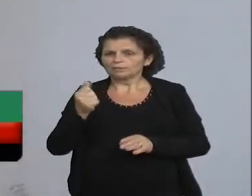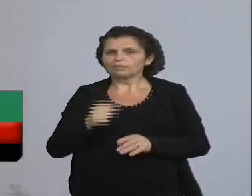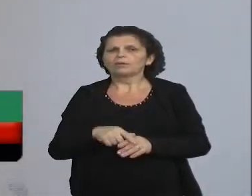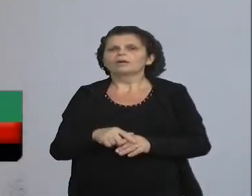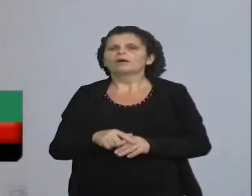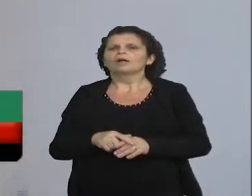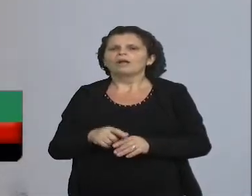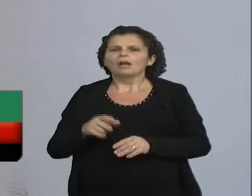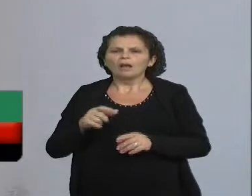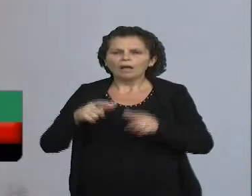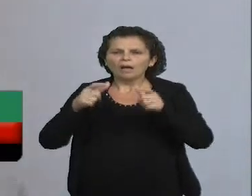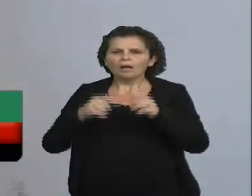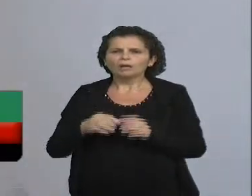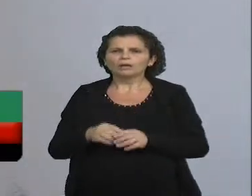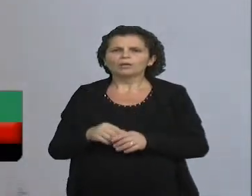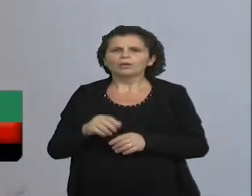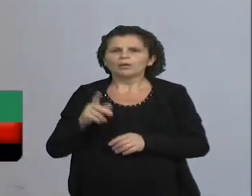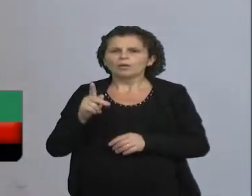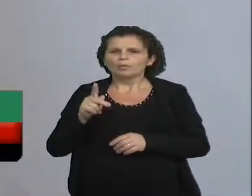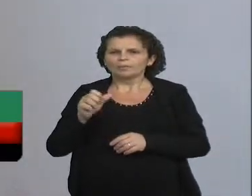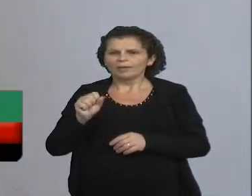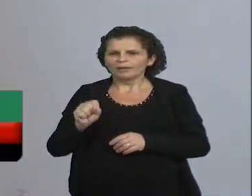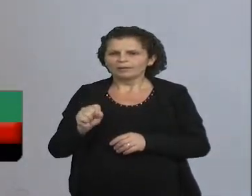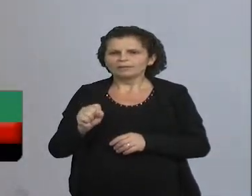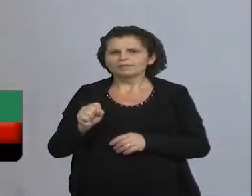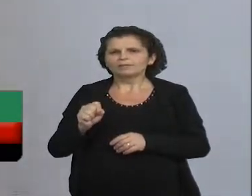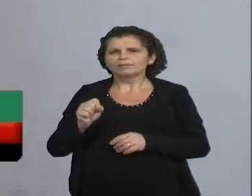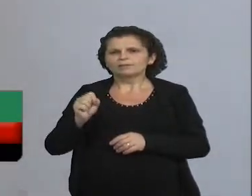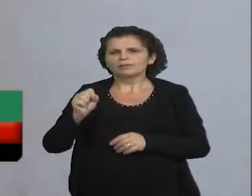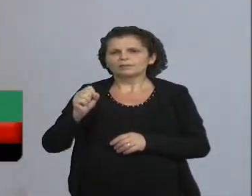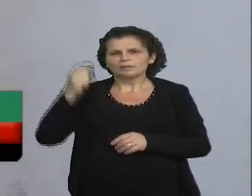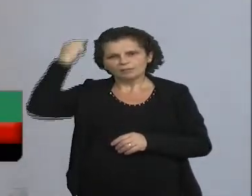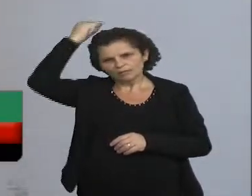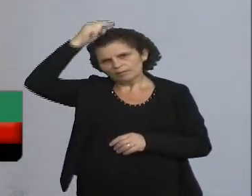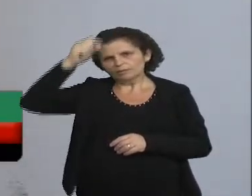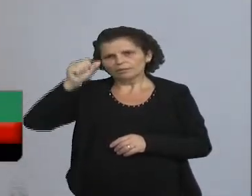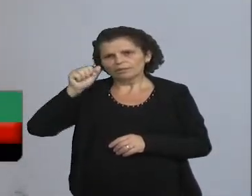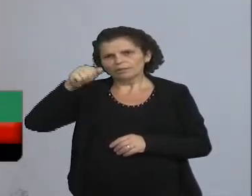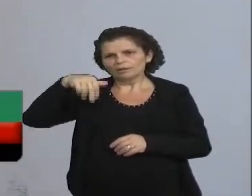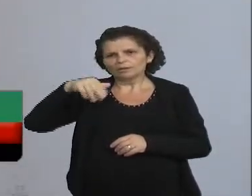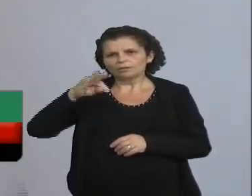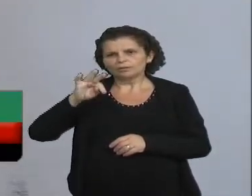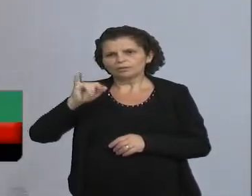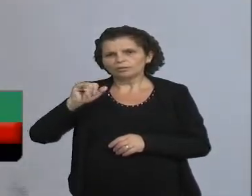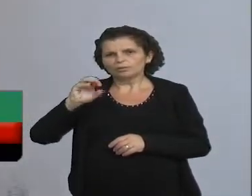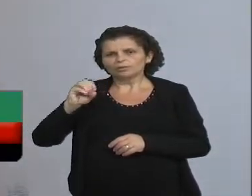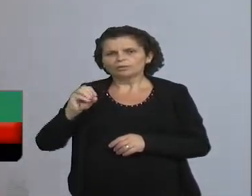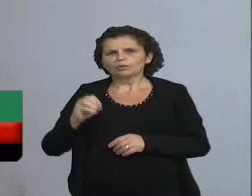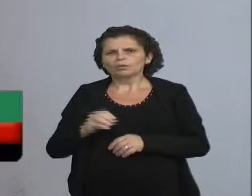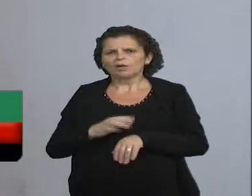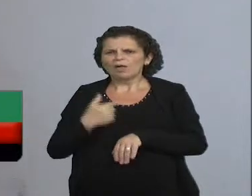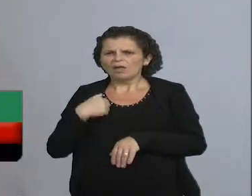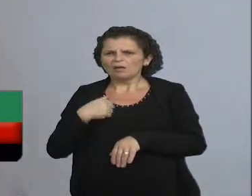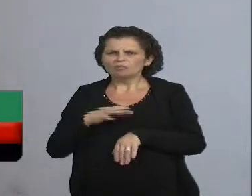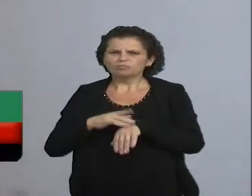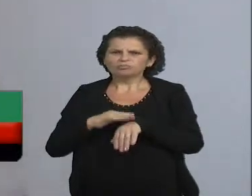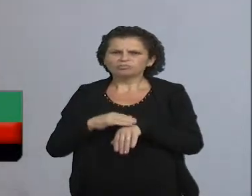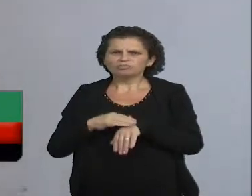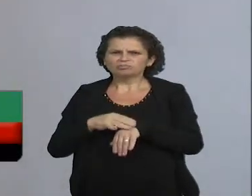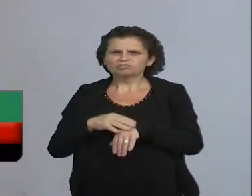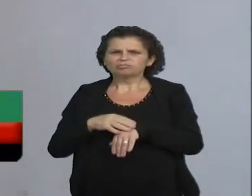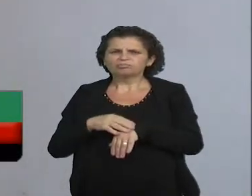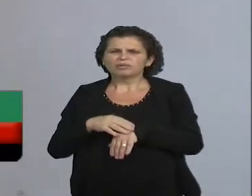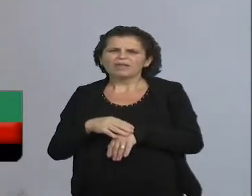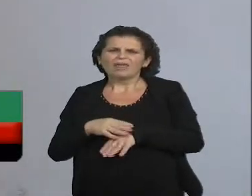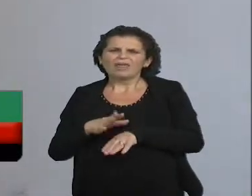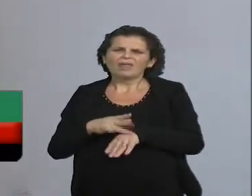Santo Antônio, a Vânia. Esses dias eu adoentado com uma doença chamada... não chega